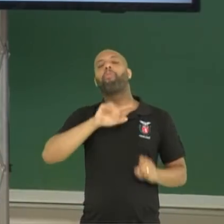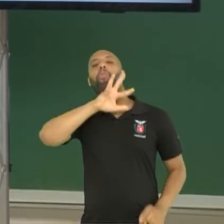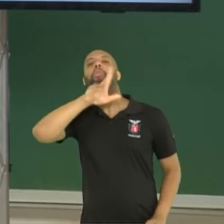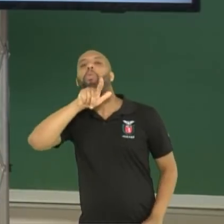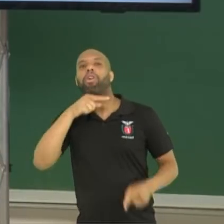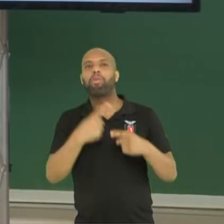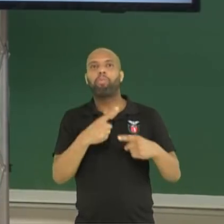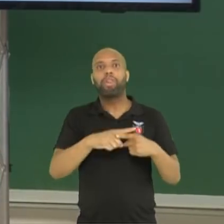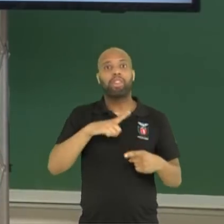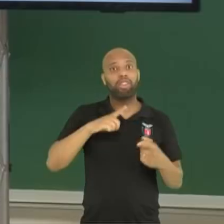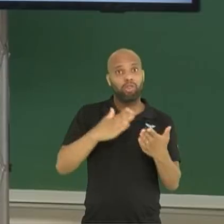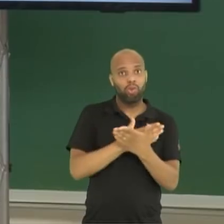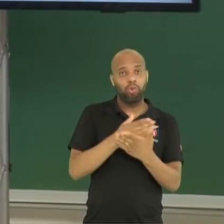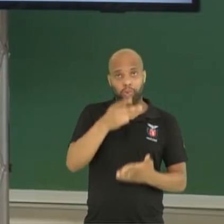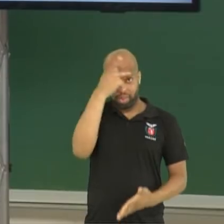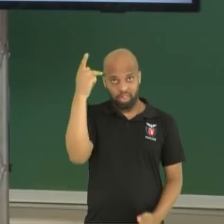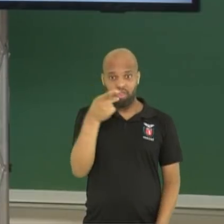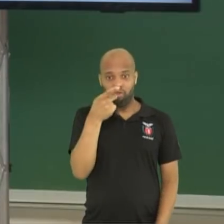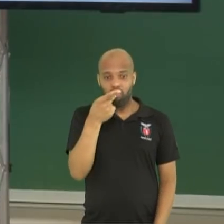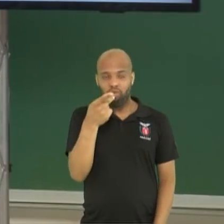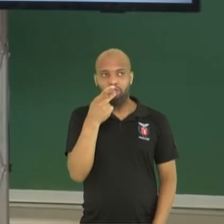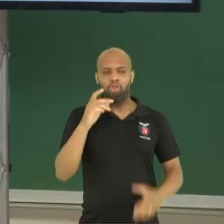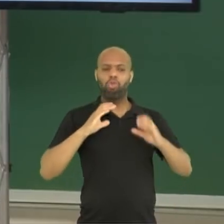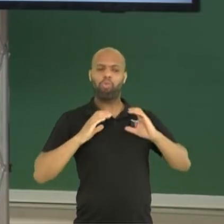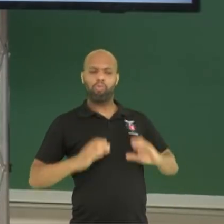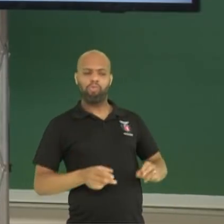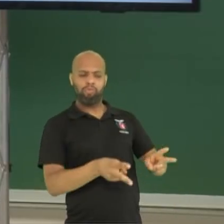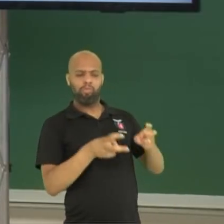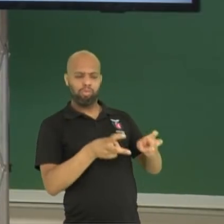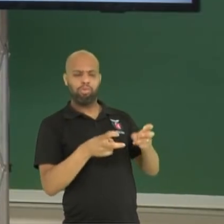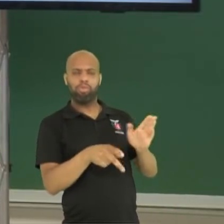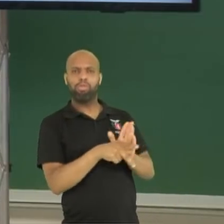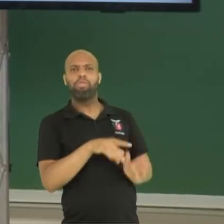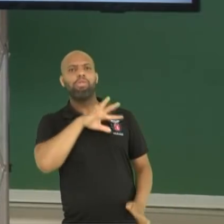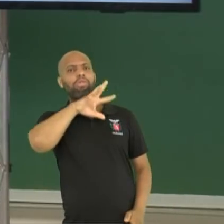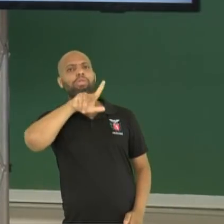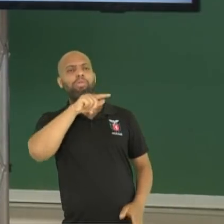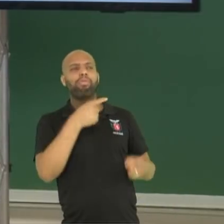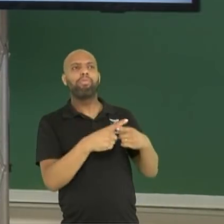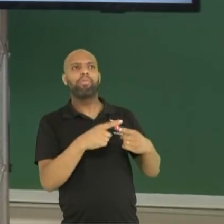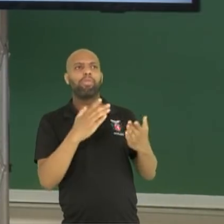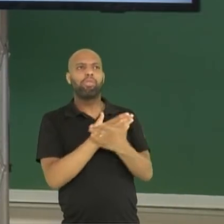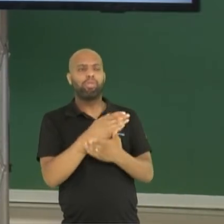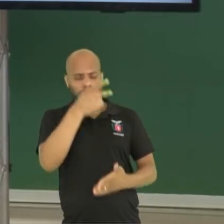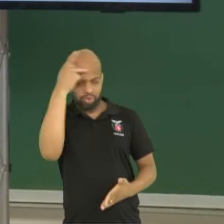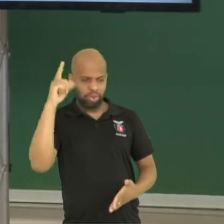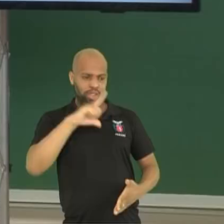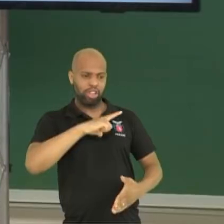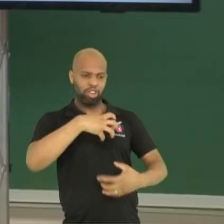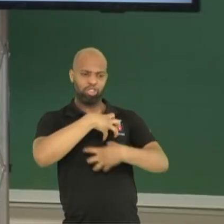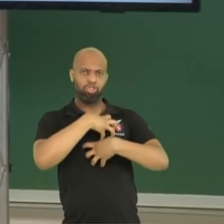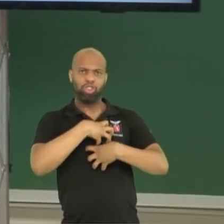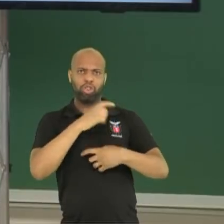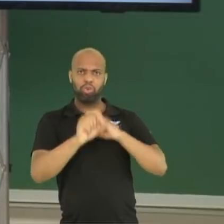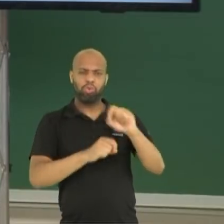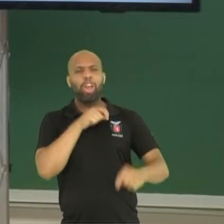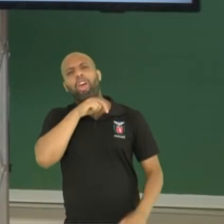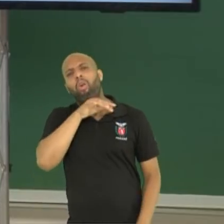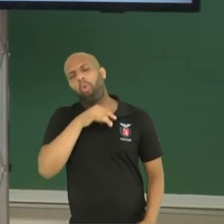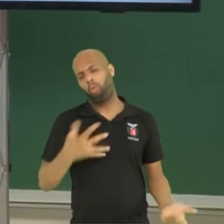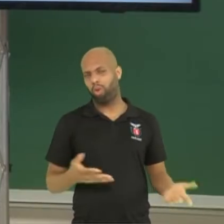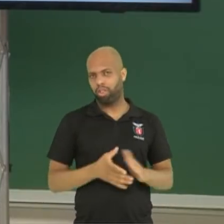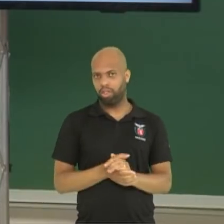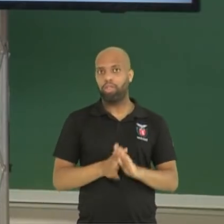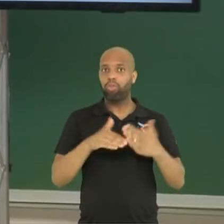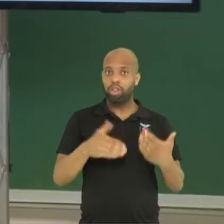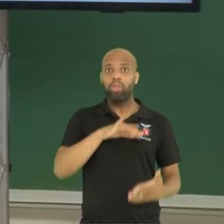que dizem, né? Muito bom observar o comportamento dos animais. As pessoas, às vezes, elas têm algumas atitudes muito ruins, né?